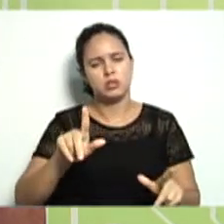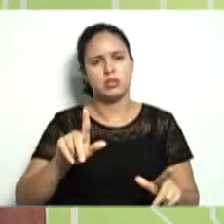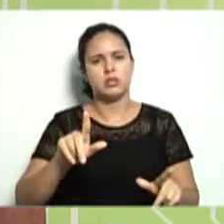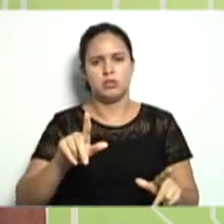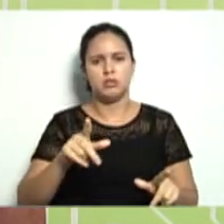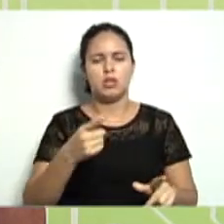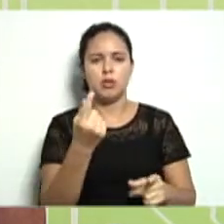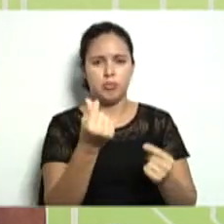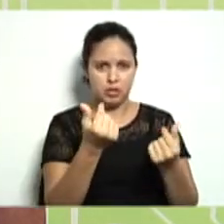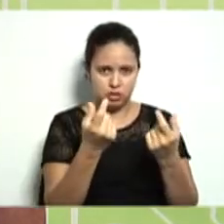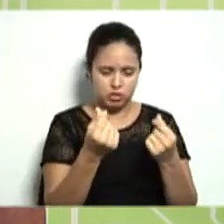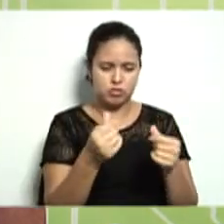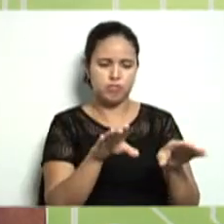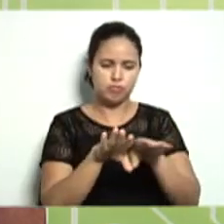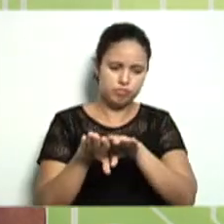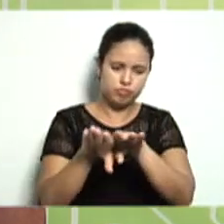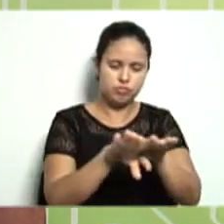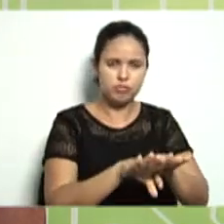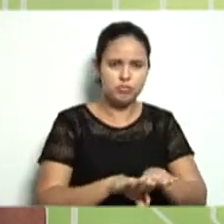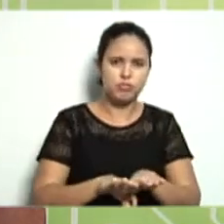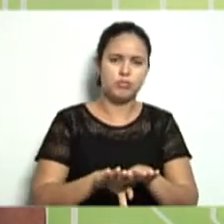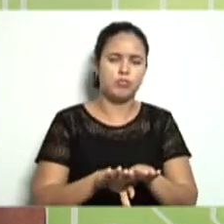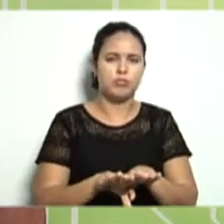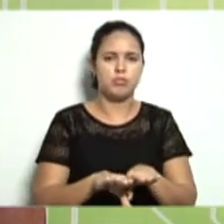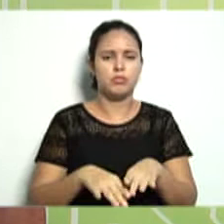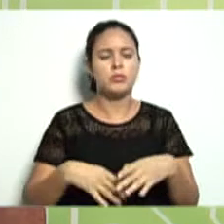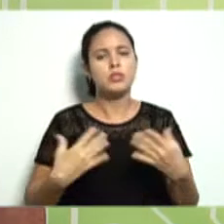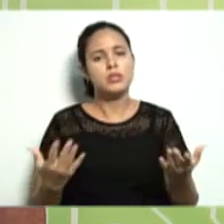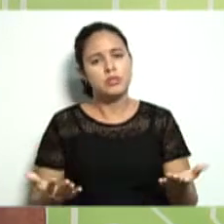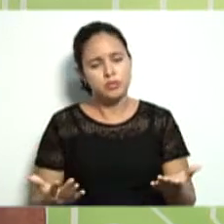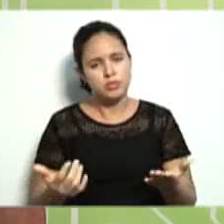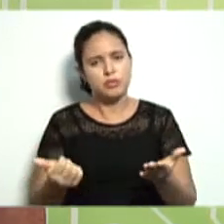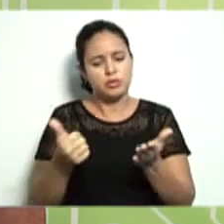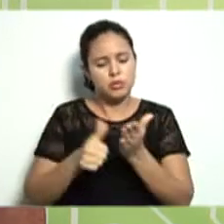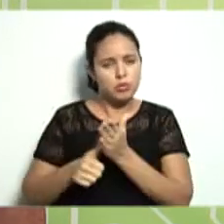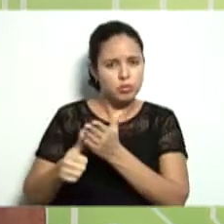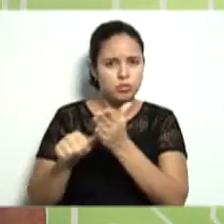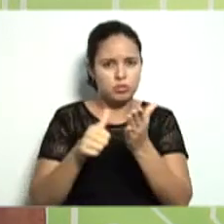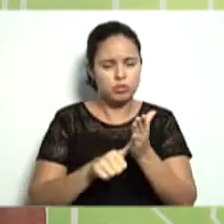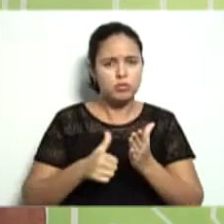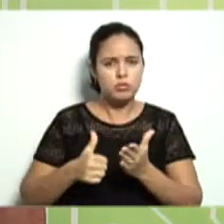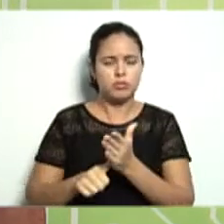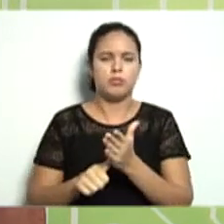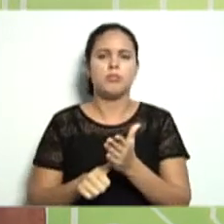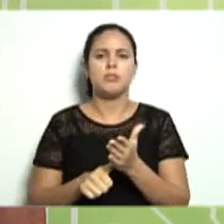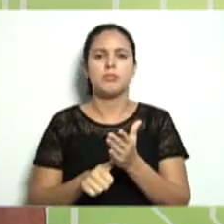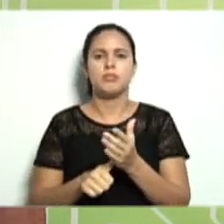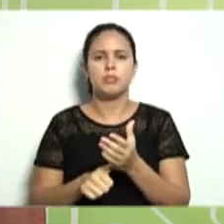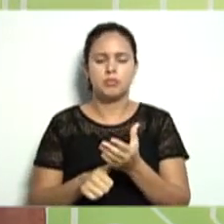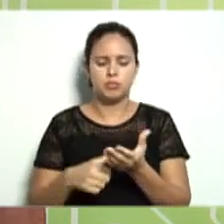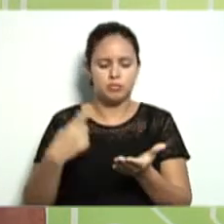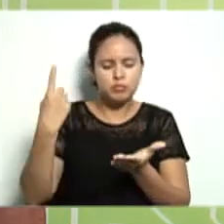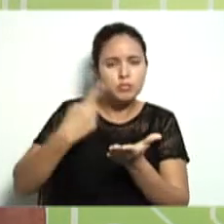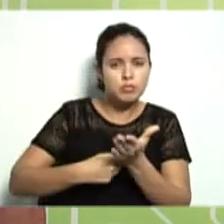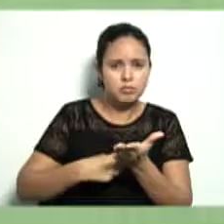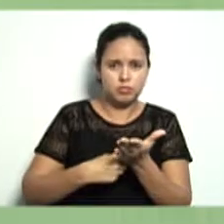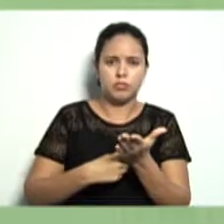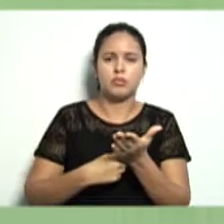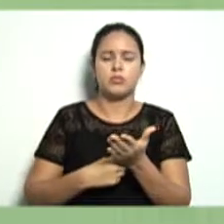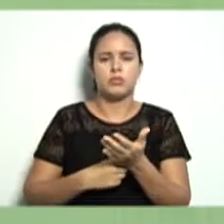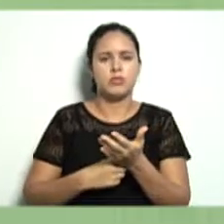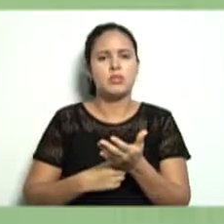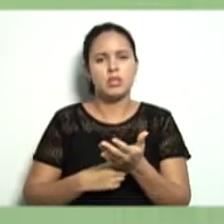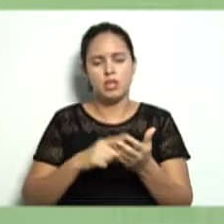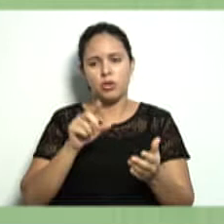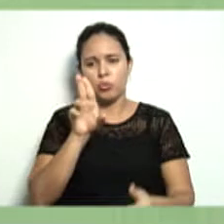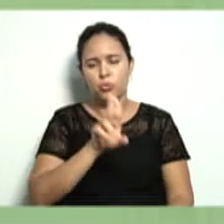preço justo. Outra questão, os cooperados, ao mesmo tempo, eles são usuários e são empresários